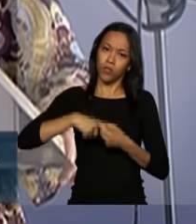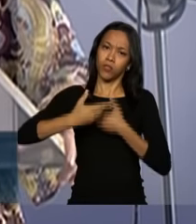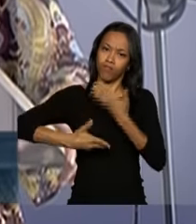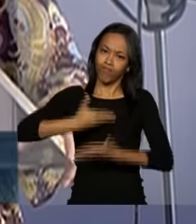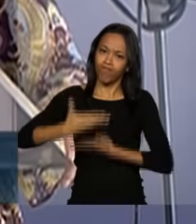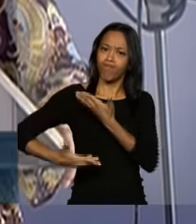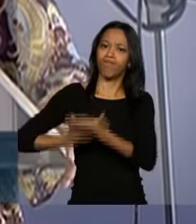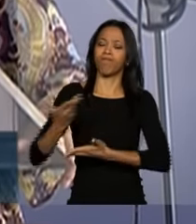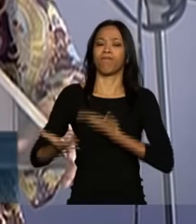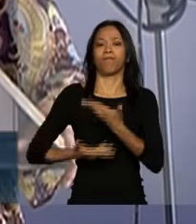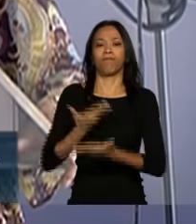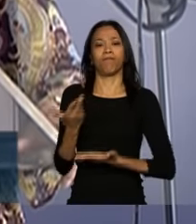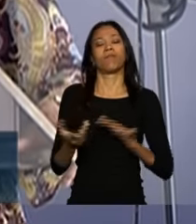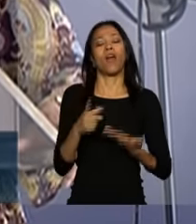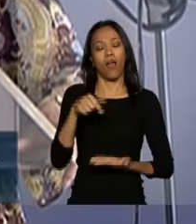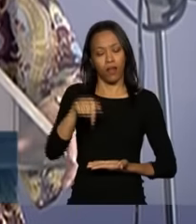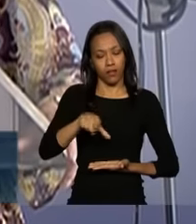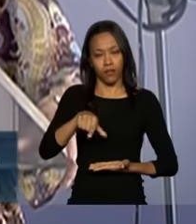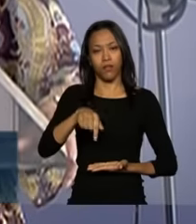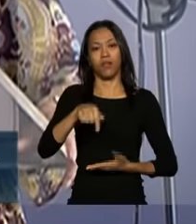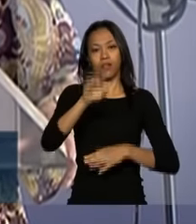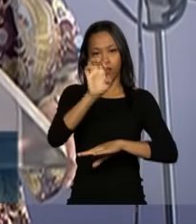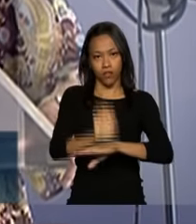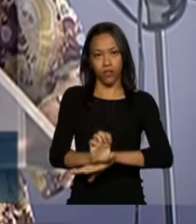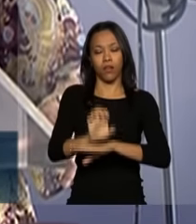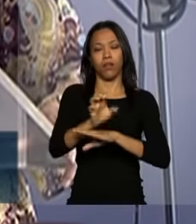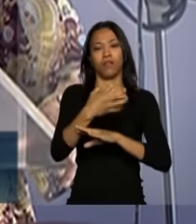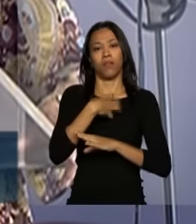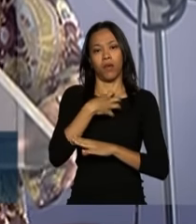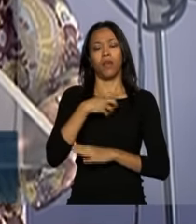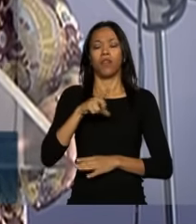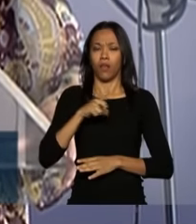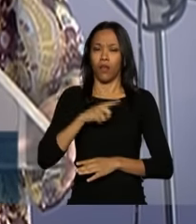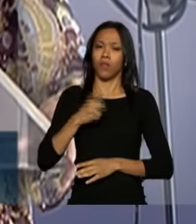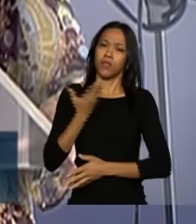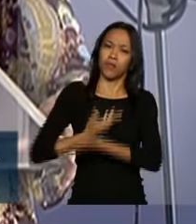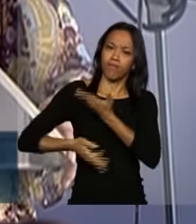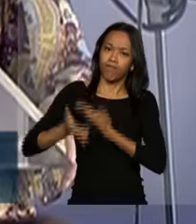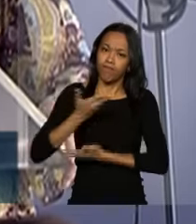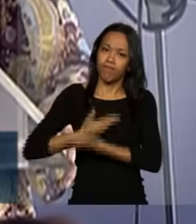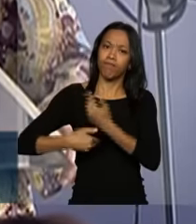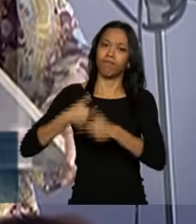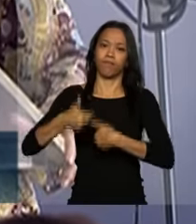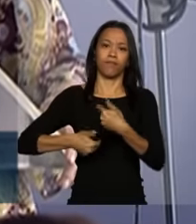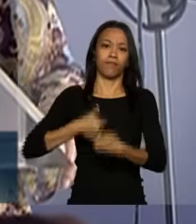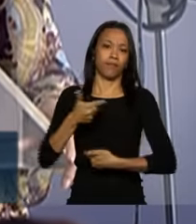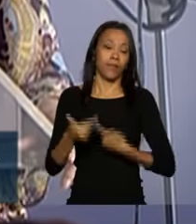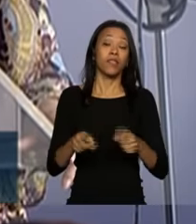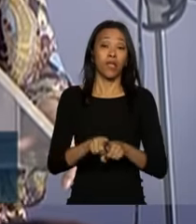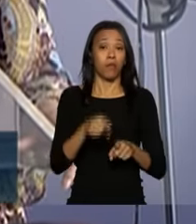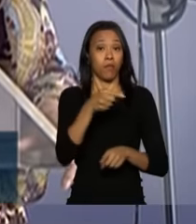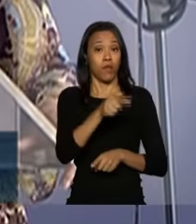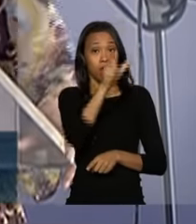na Bahia nós temos essa parceria, aqui com o Isaac e com o Rui,